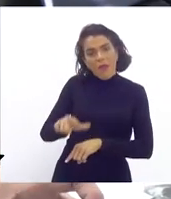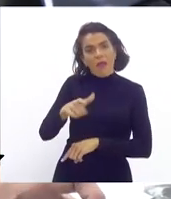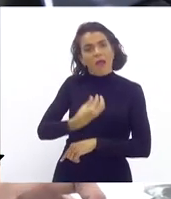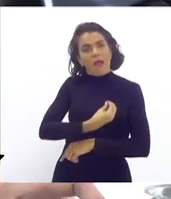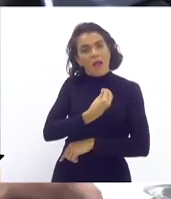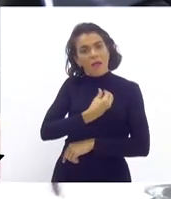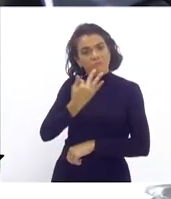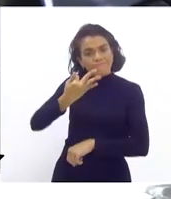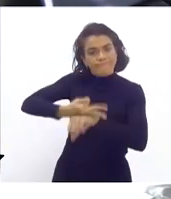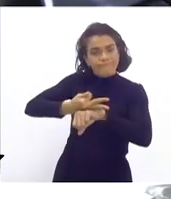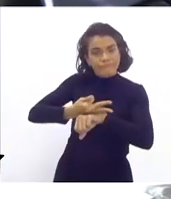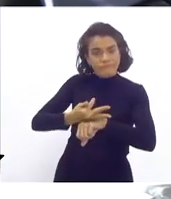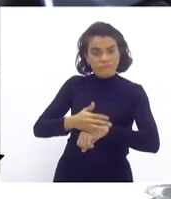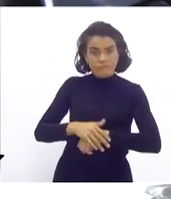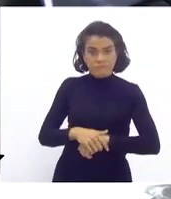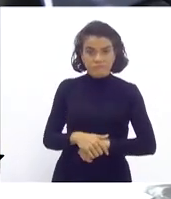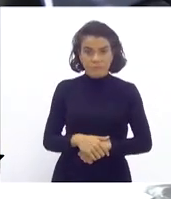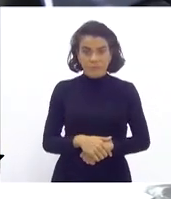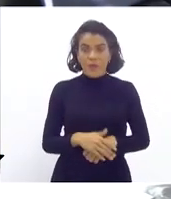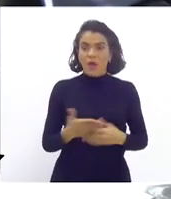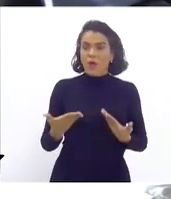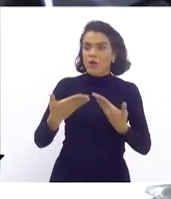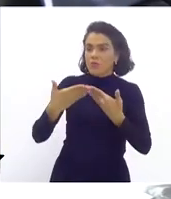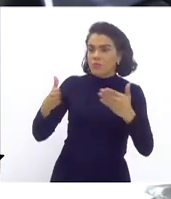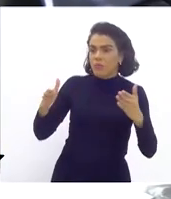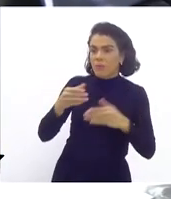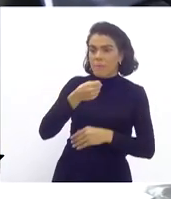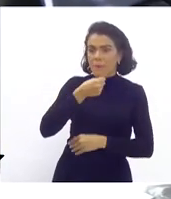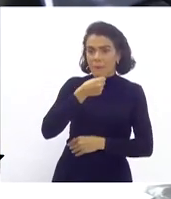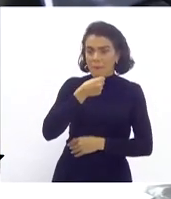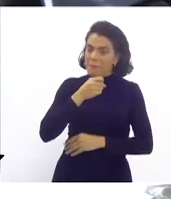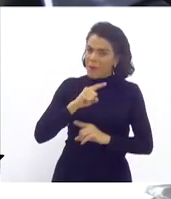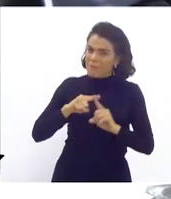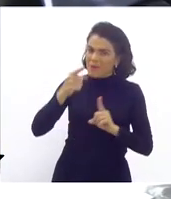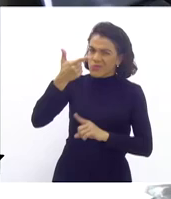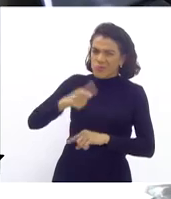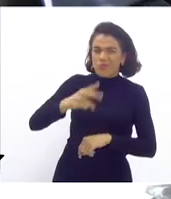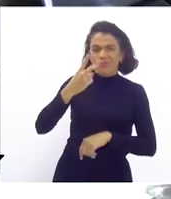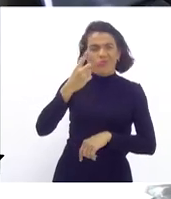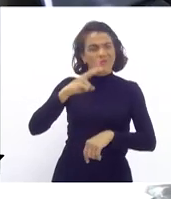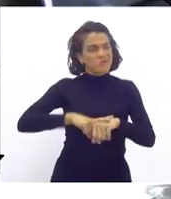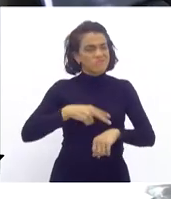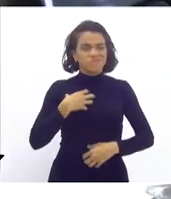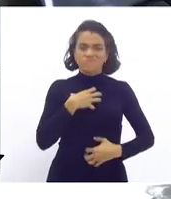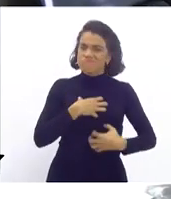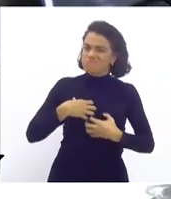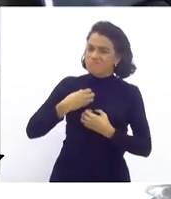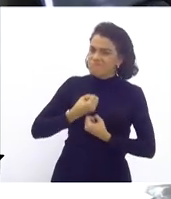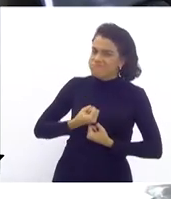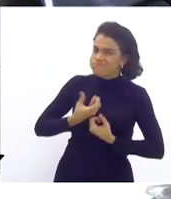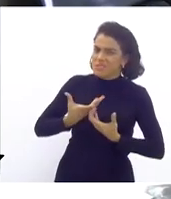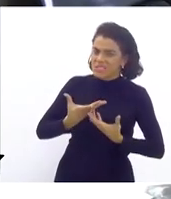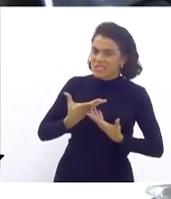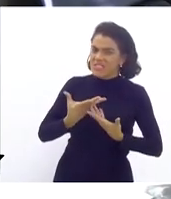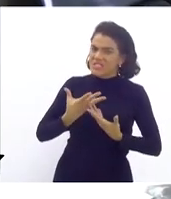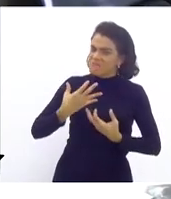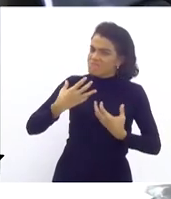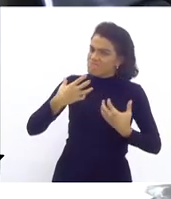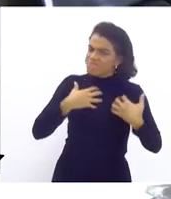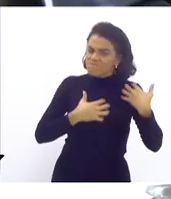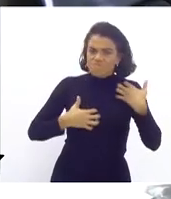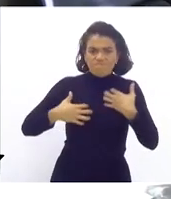condução com esse estilo então vou abrir a palavra professor de Deputados mas mais uma vez me manifestando aqui de forma veemente